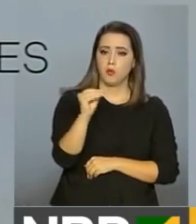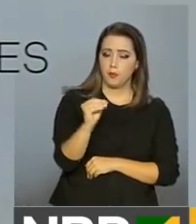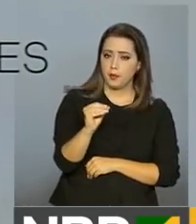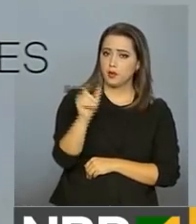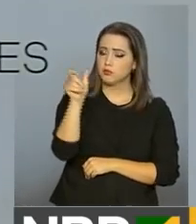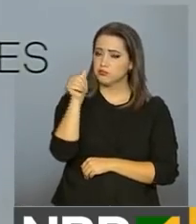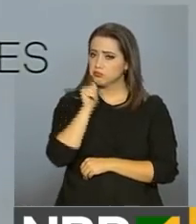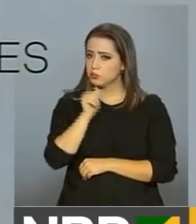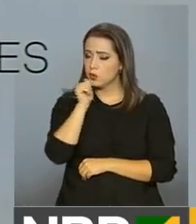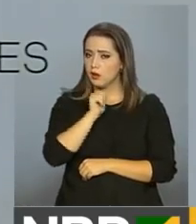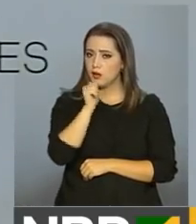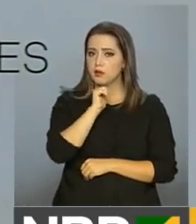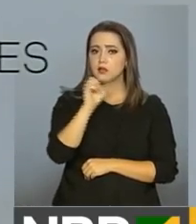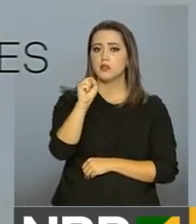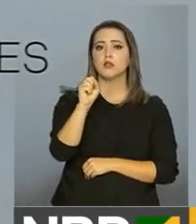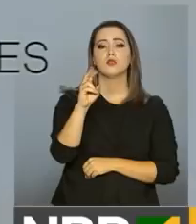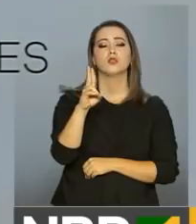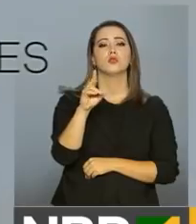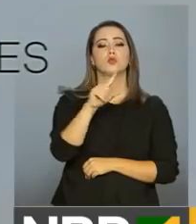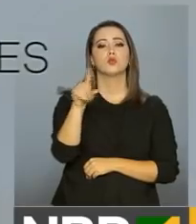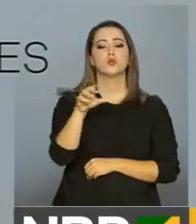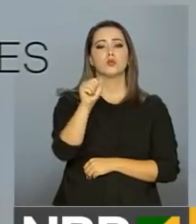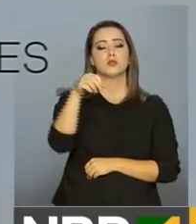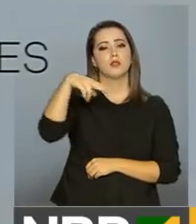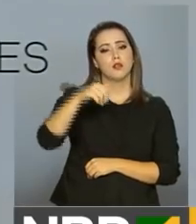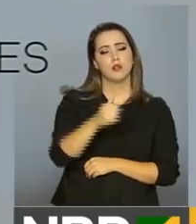Malcorra, senhoras e senhores,